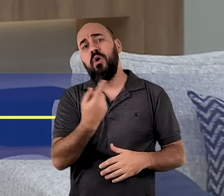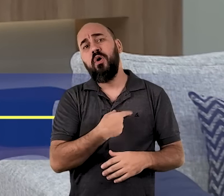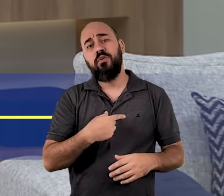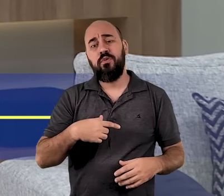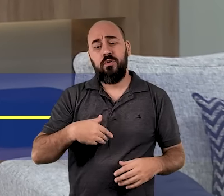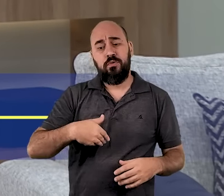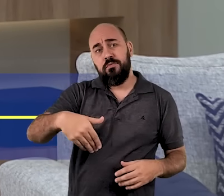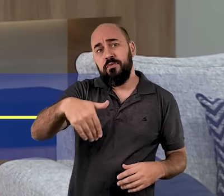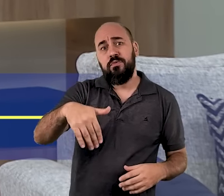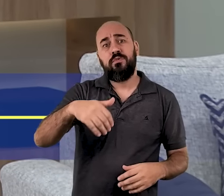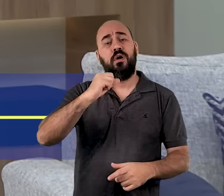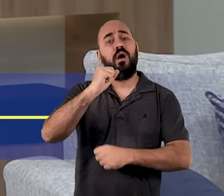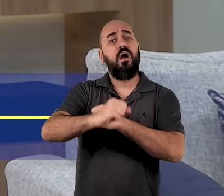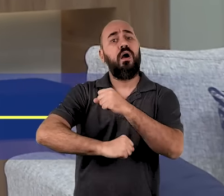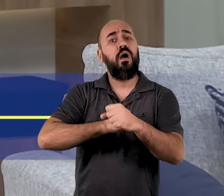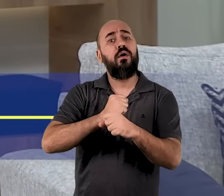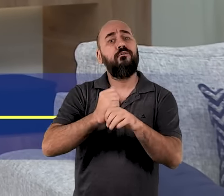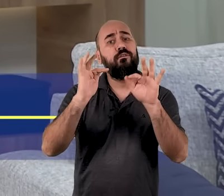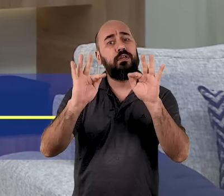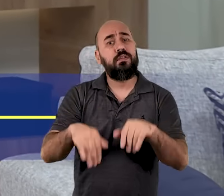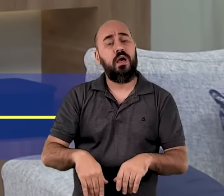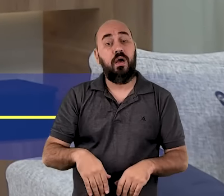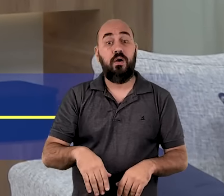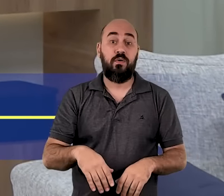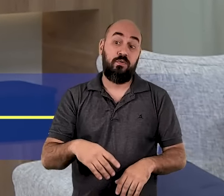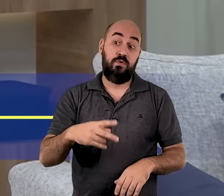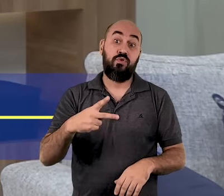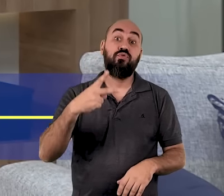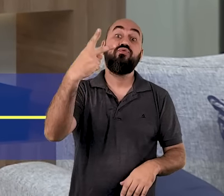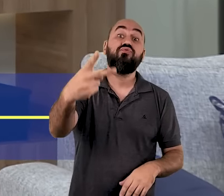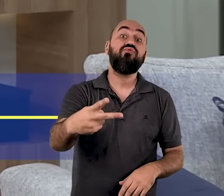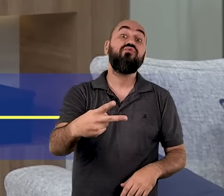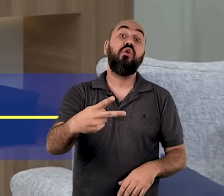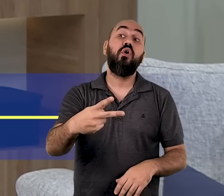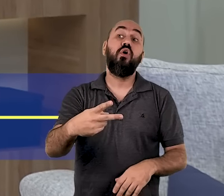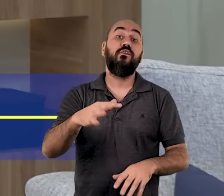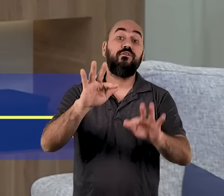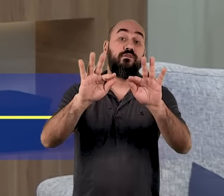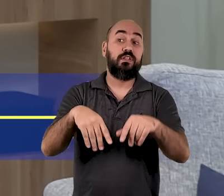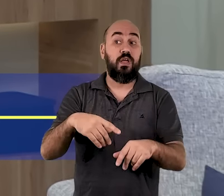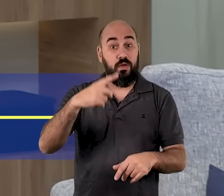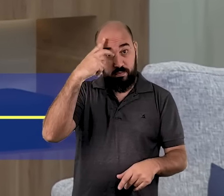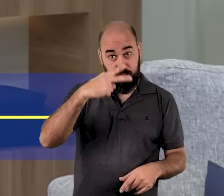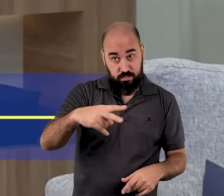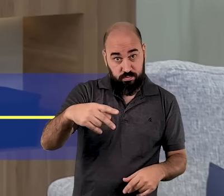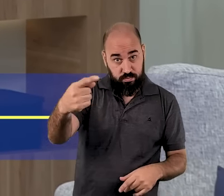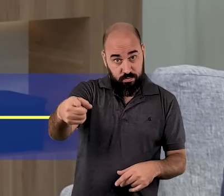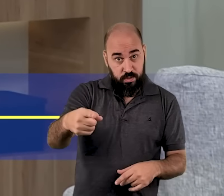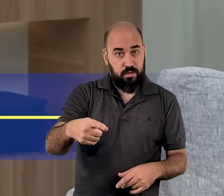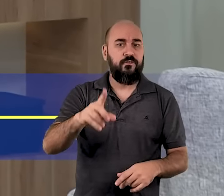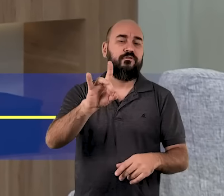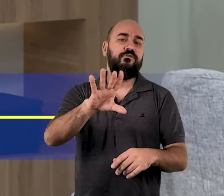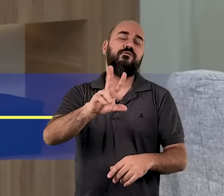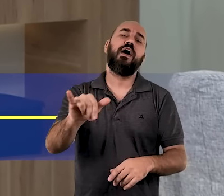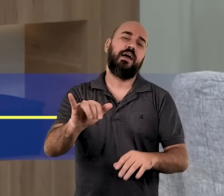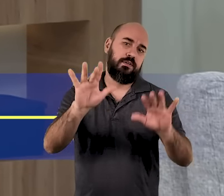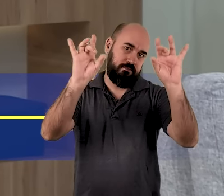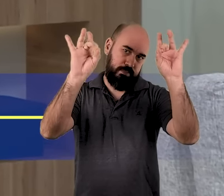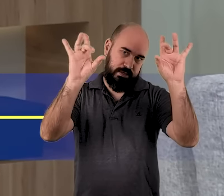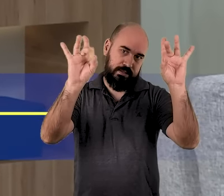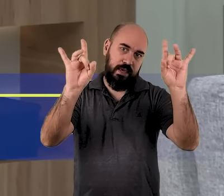ao finalzinho do ano, os nossos próximos dois programas, as duas próximas semanas, serão especiais.